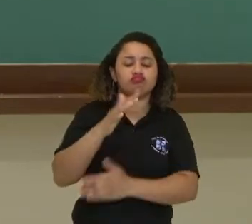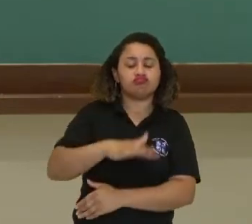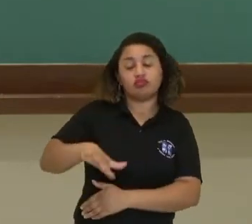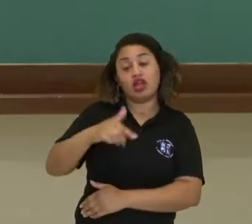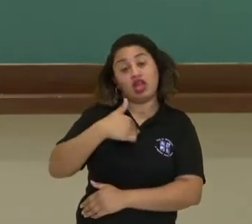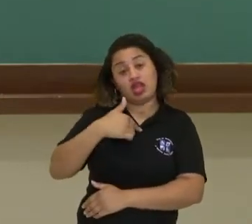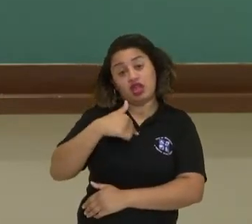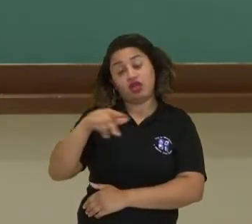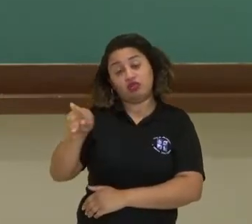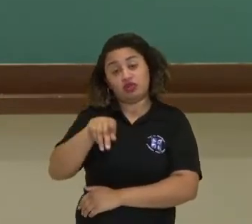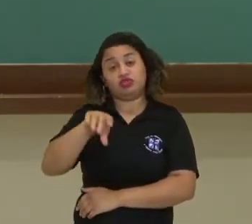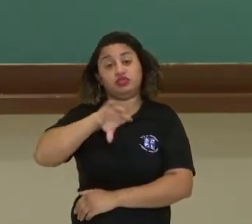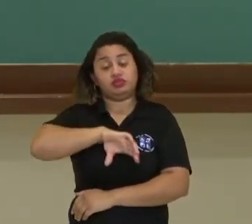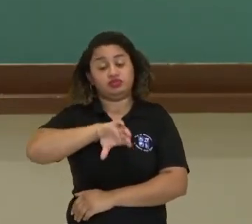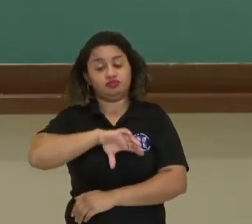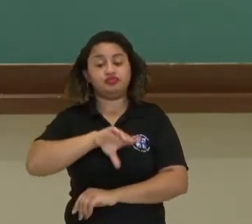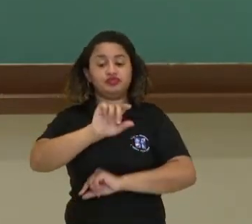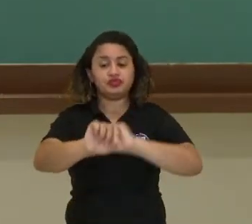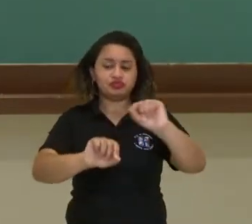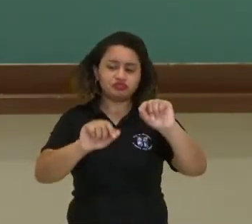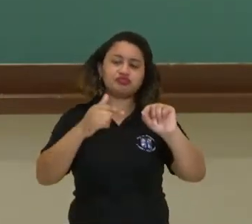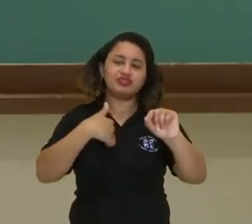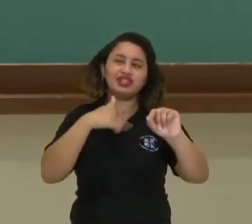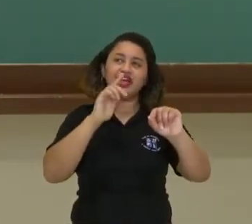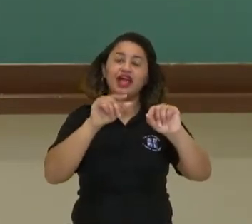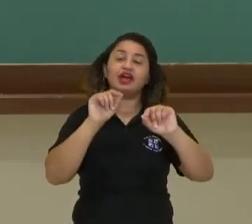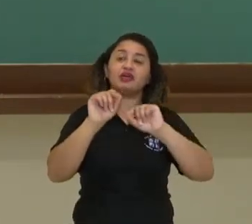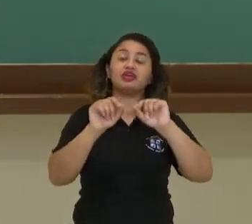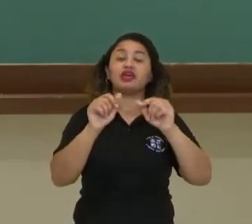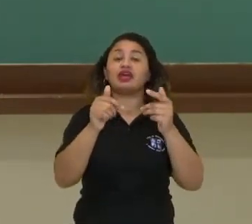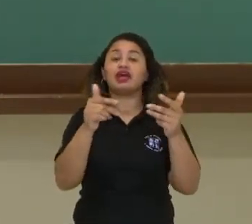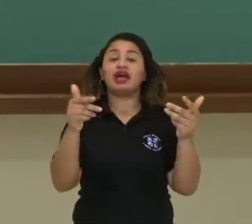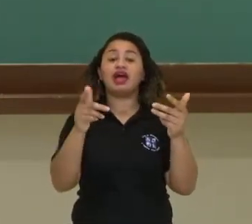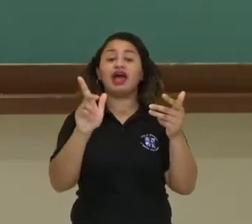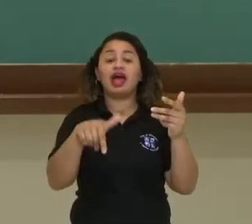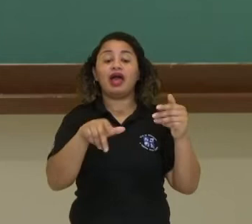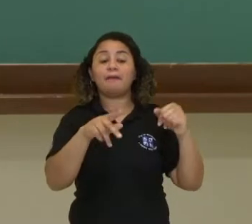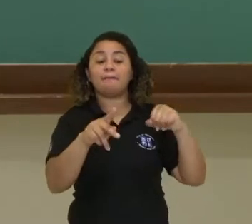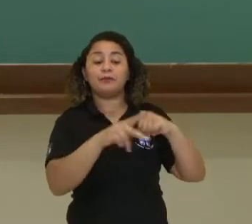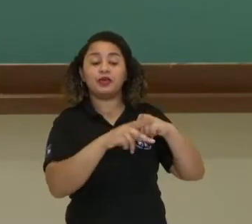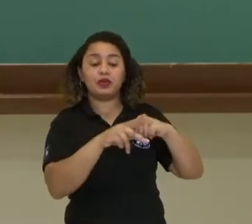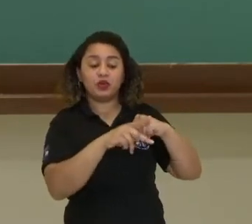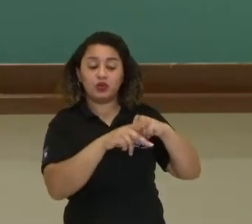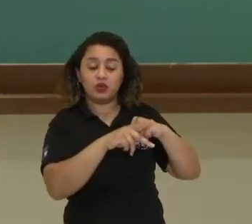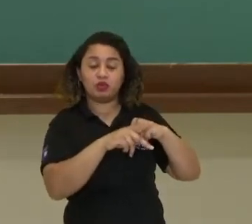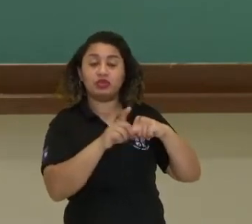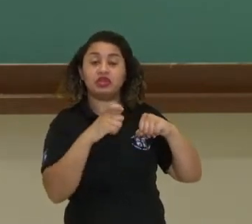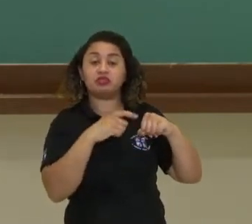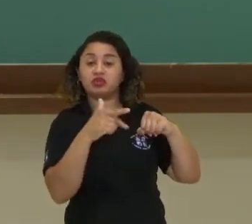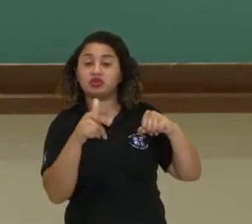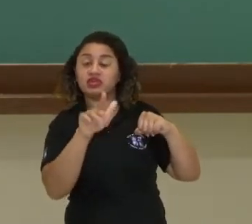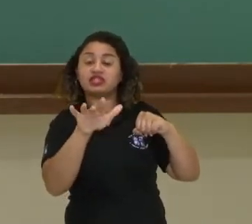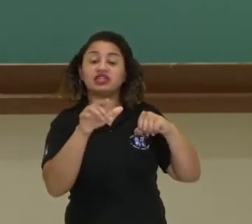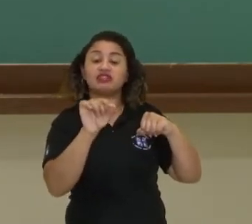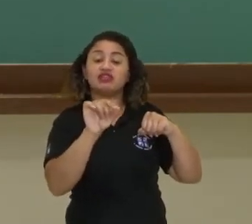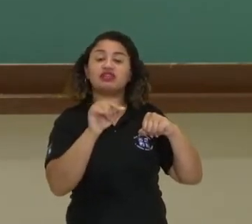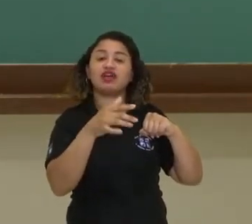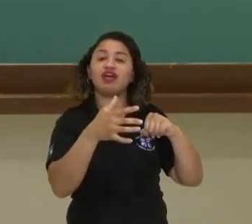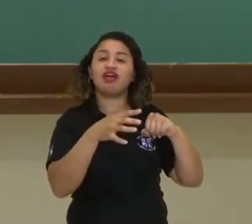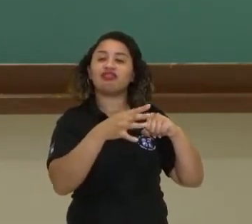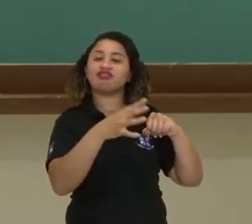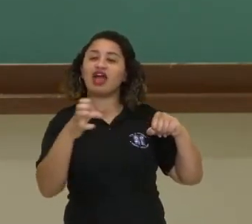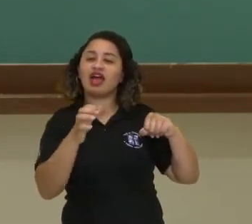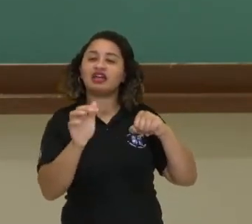como eu que sou professor de português a gente costuma dizer assim tal coisa chama pronome Como assim chamo pronome atrai o pronome